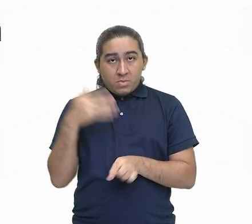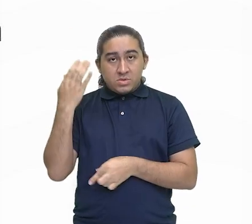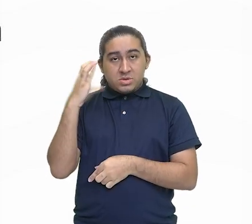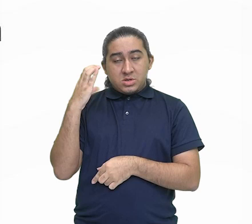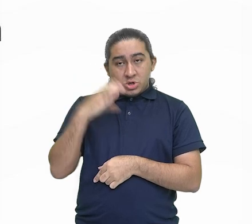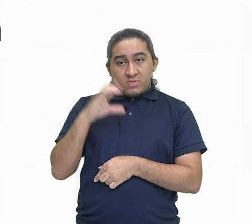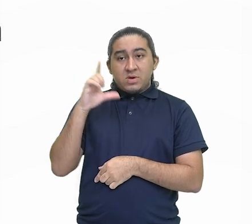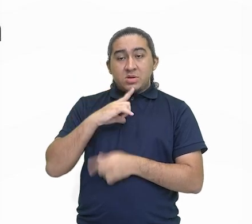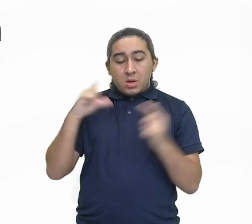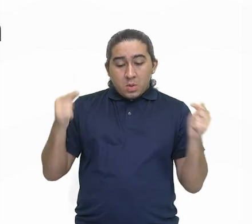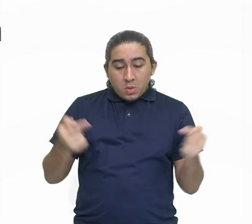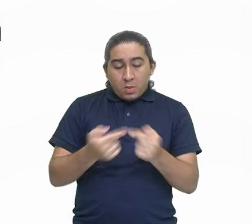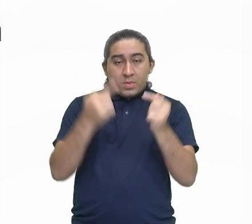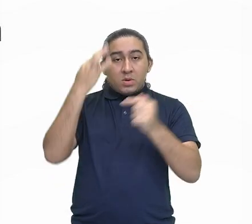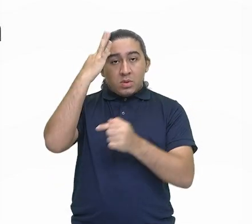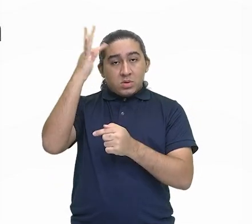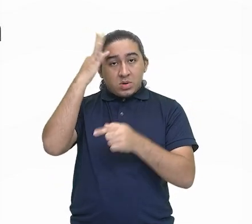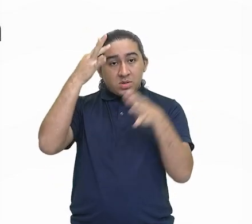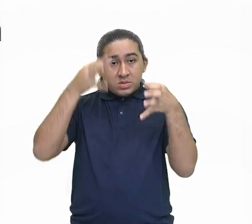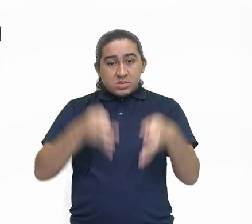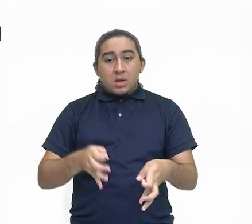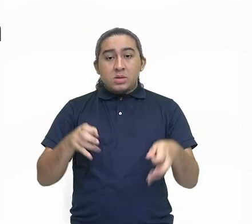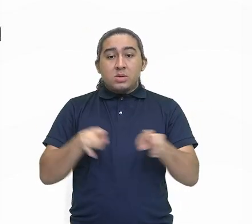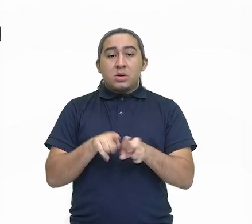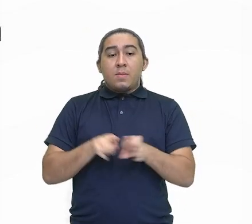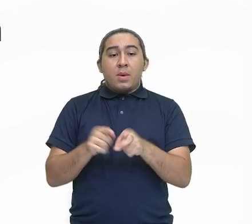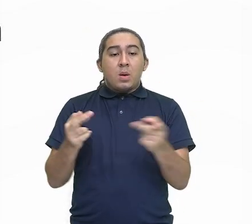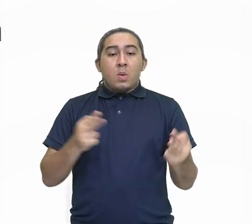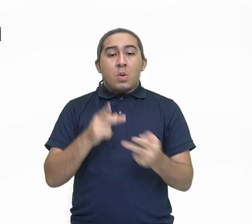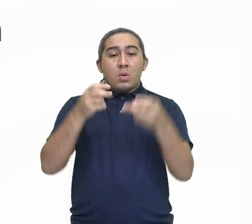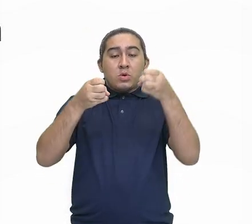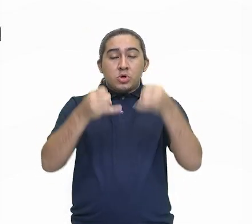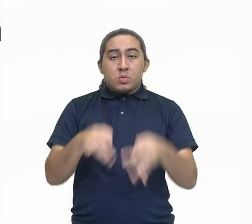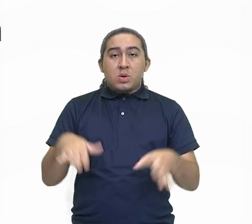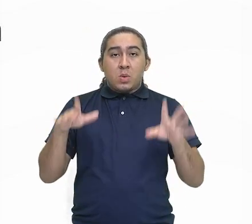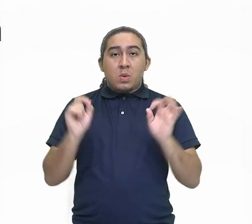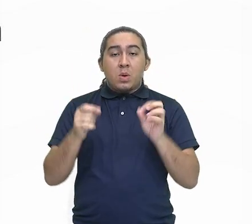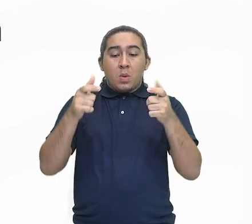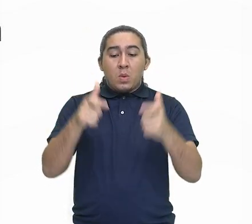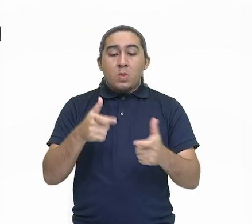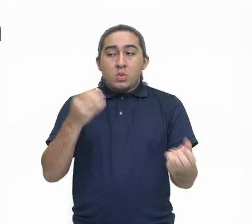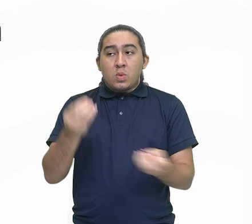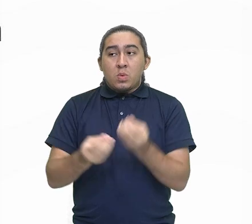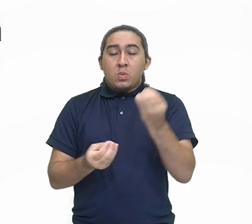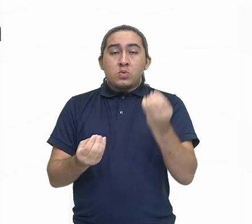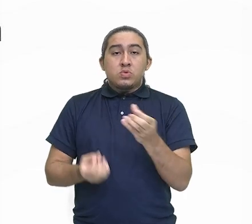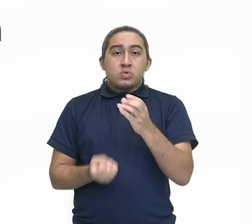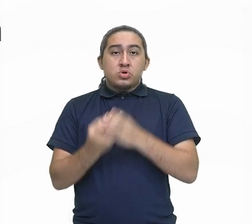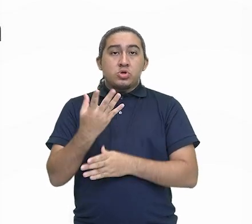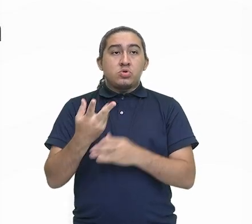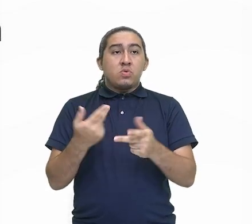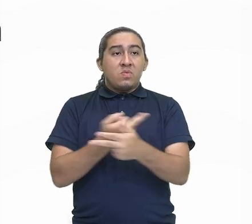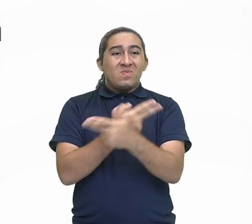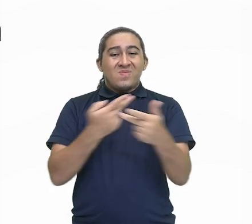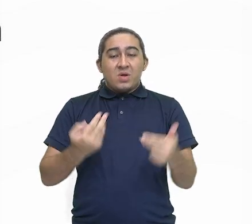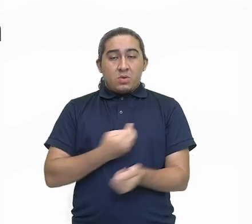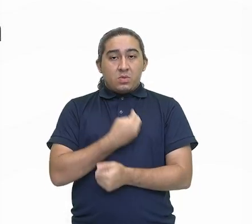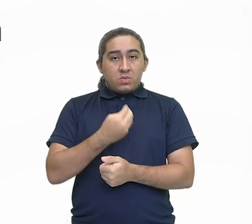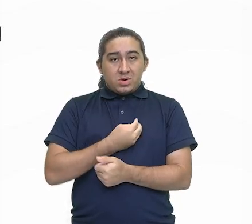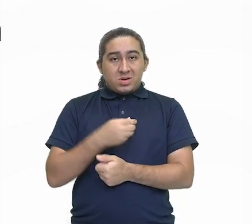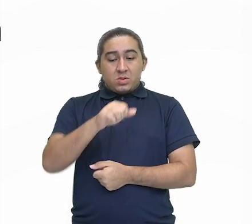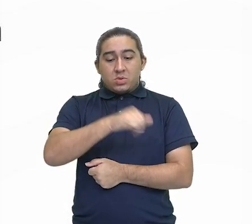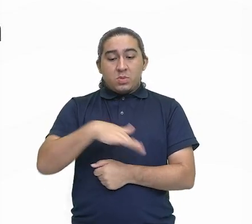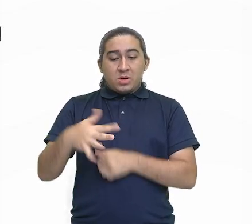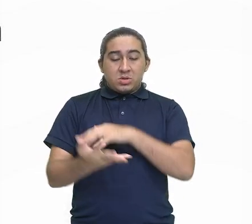essa teoria, né, como aquela que explica a origem e a diversidade dos seres vivos no planeta